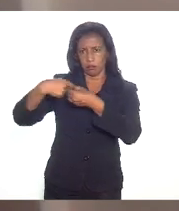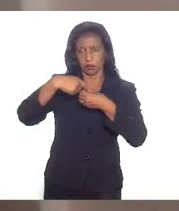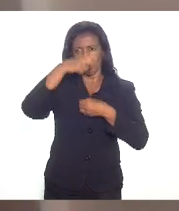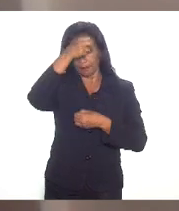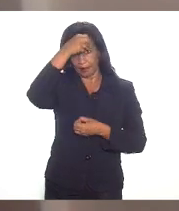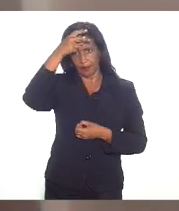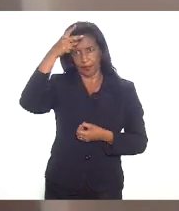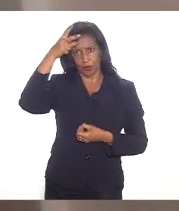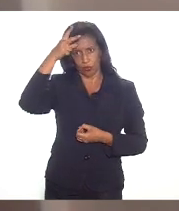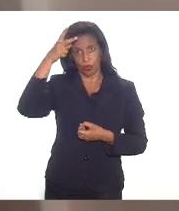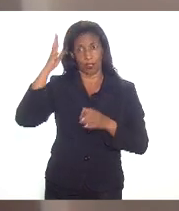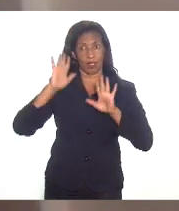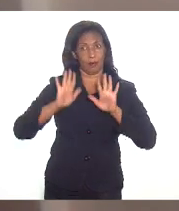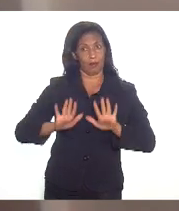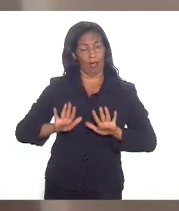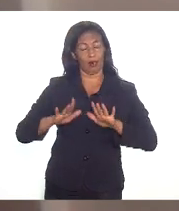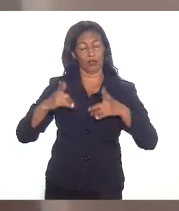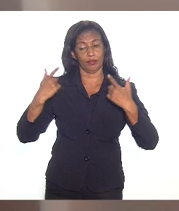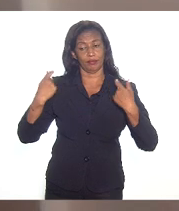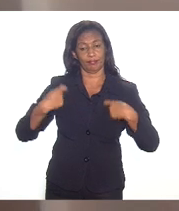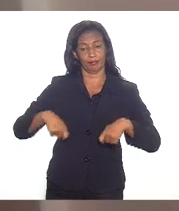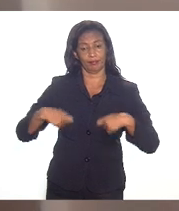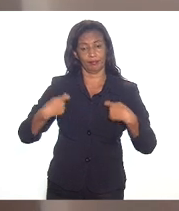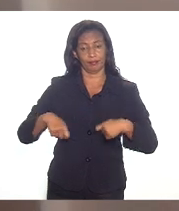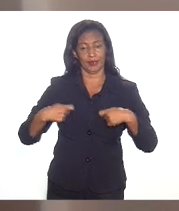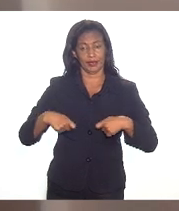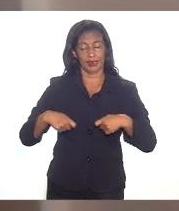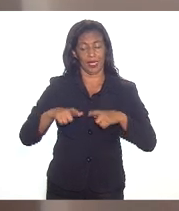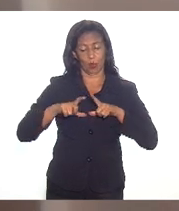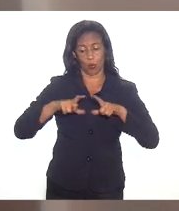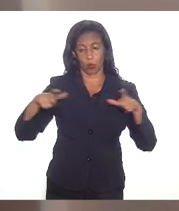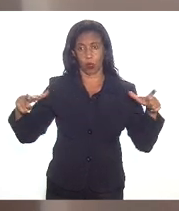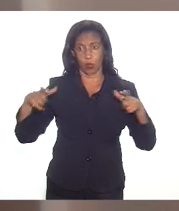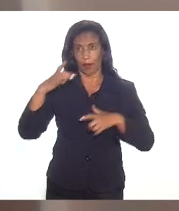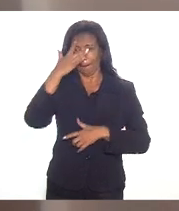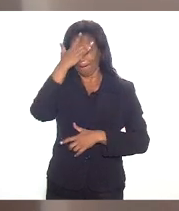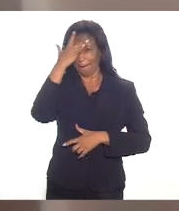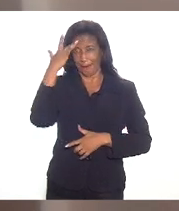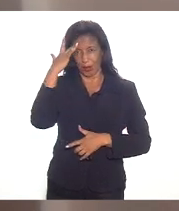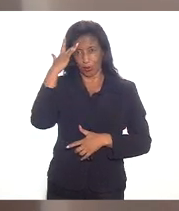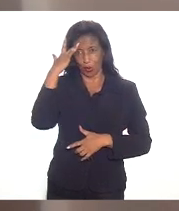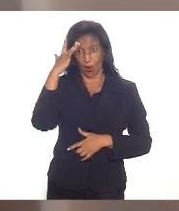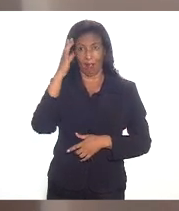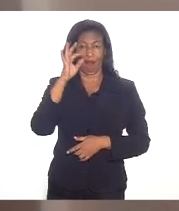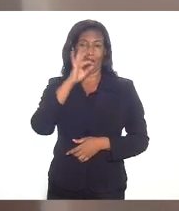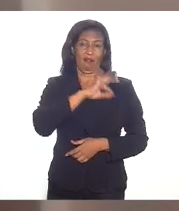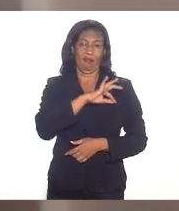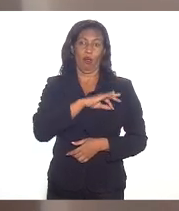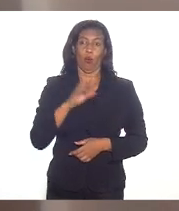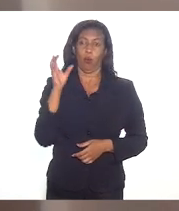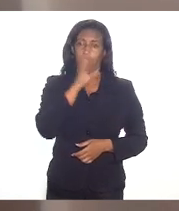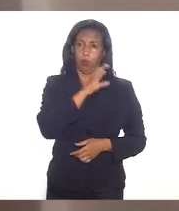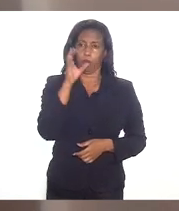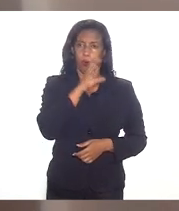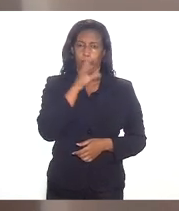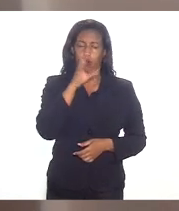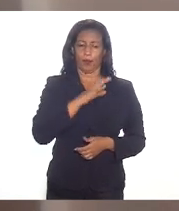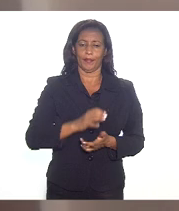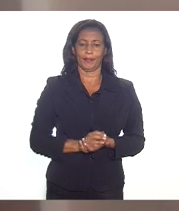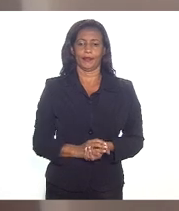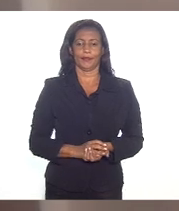que mais necessitaram, né, porque parcela maior da população necessitou do auxílio emergencial e os que menos